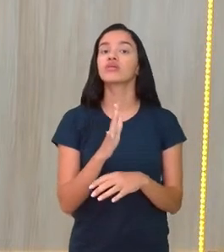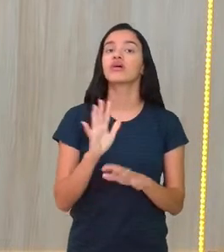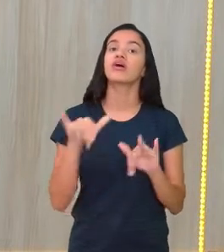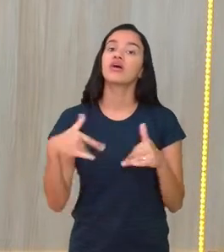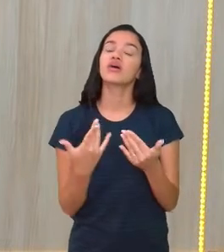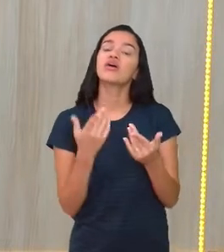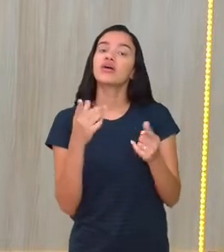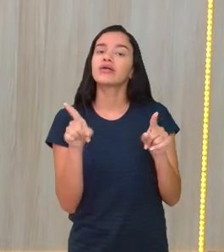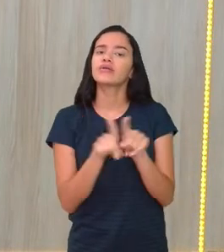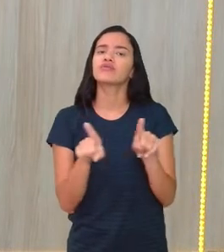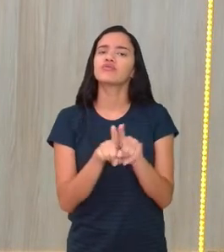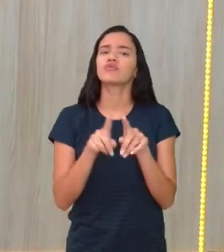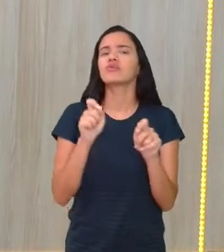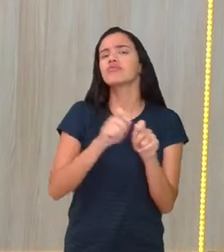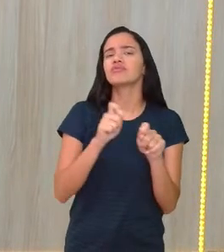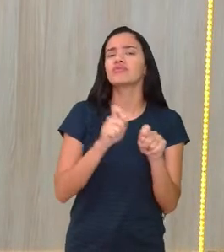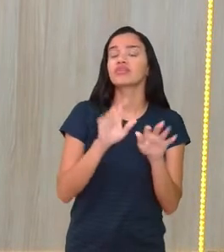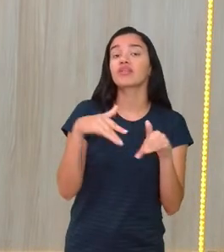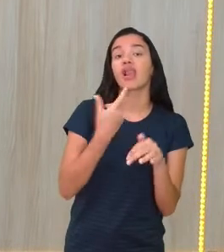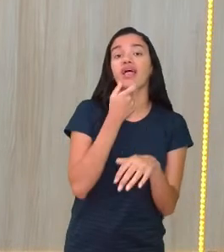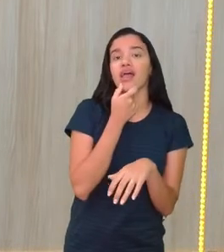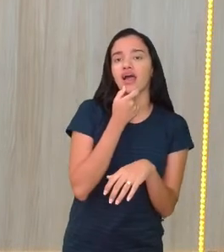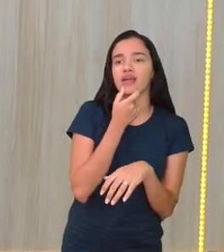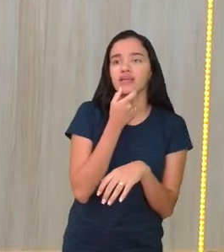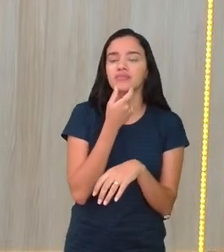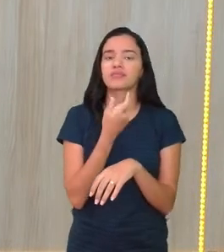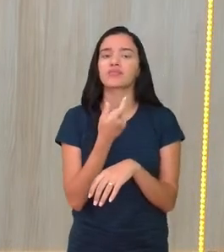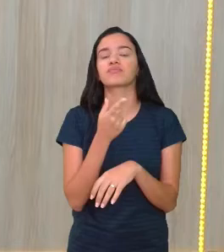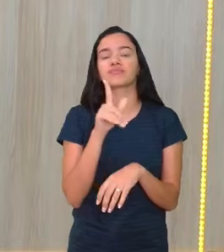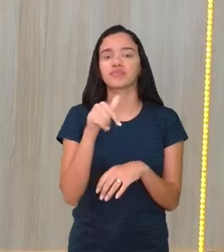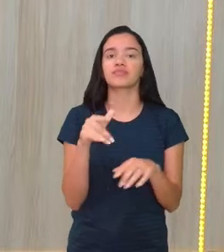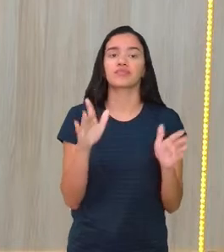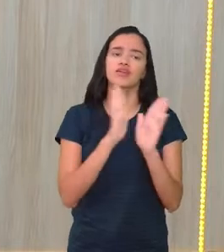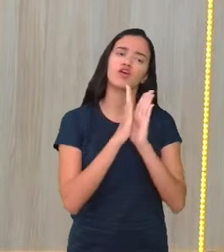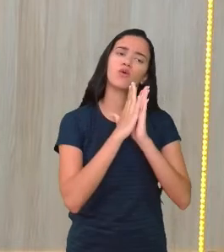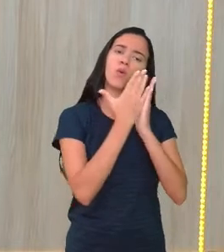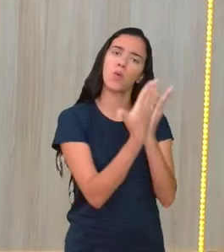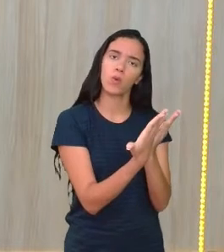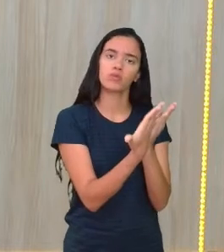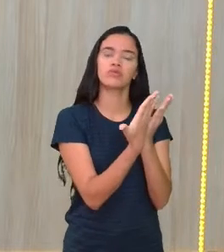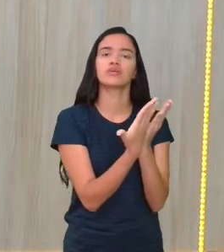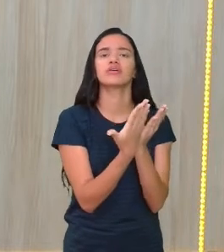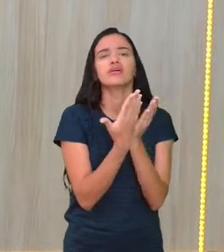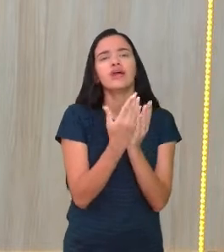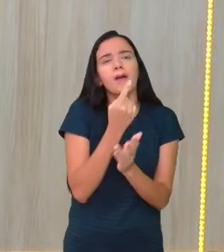grande obra que foi feita na Inglaterra. É um livro que é assim,